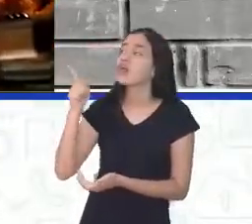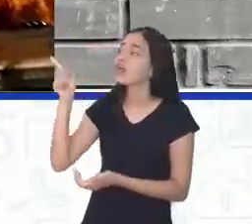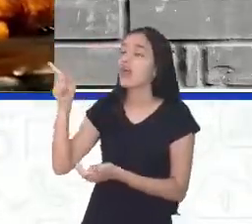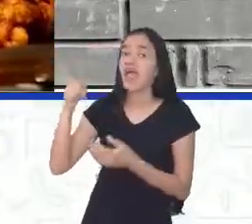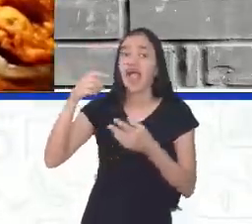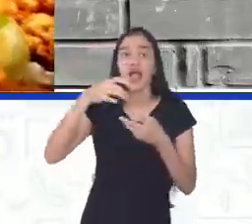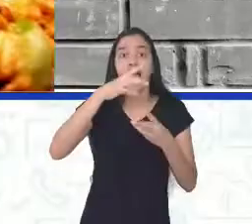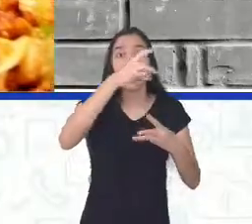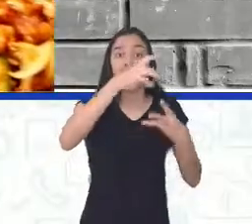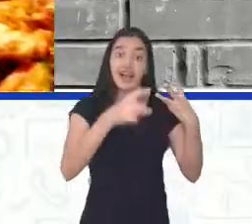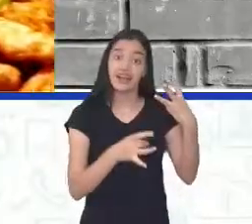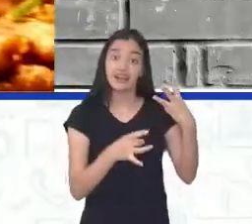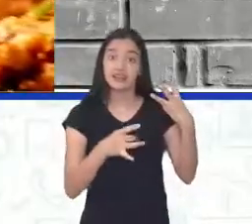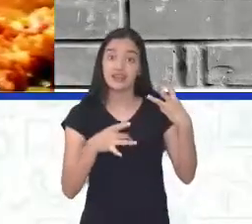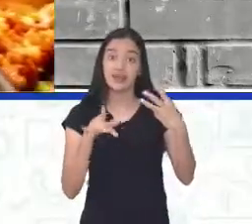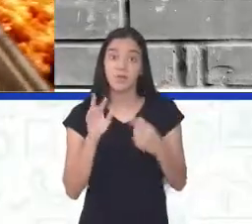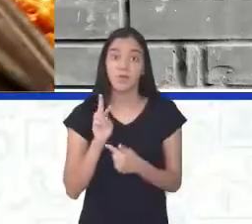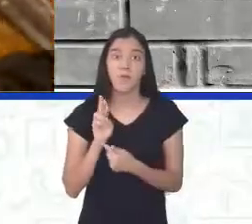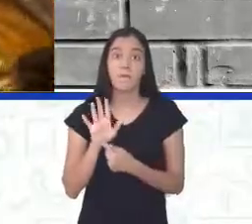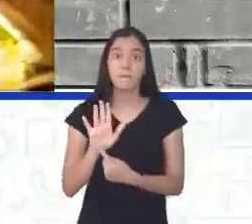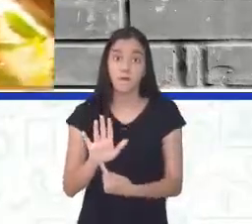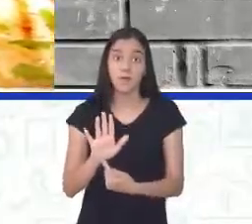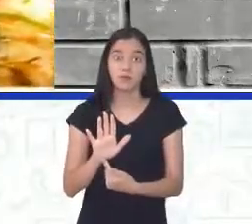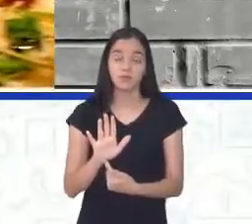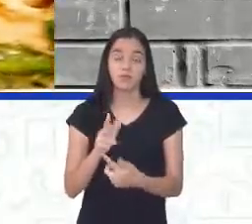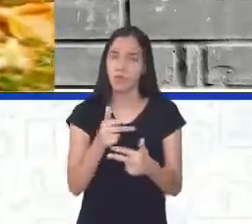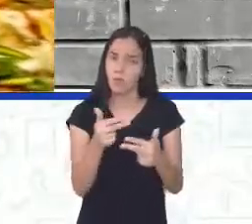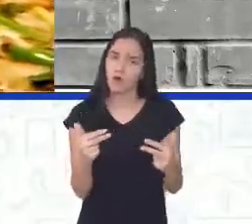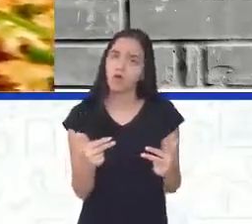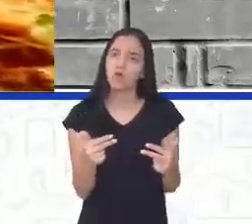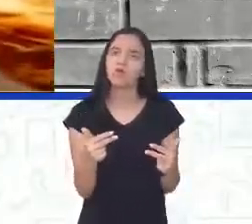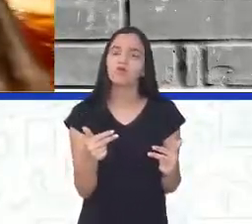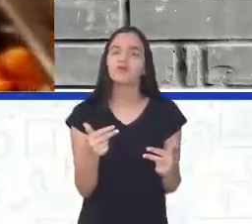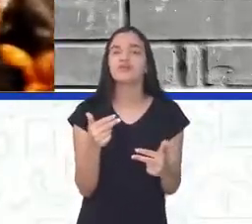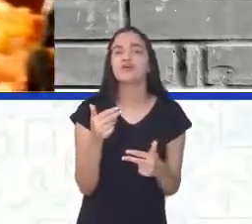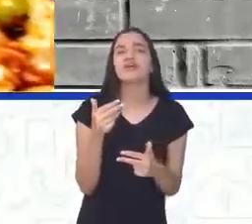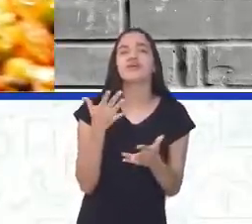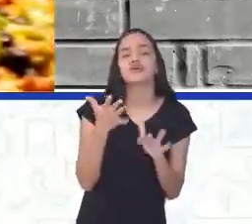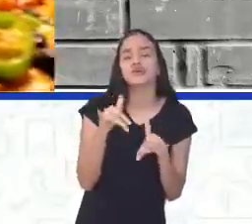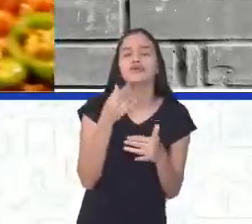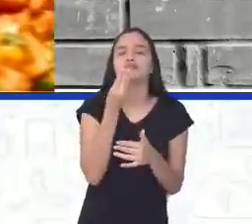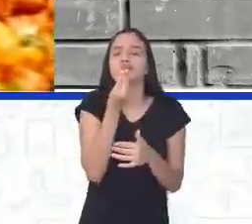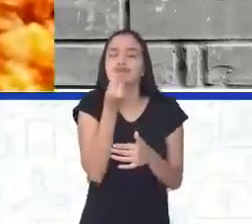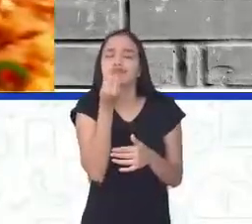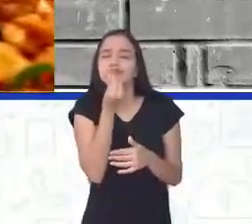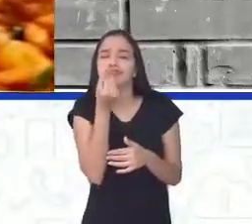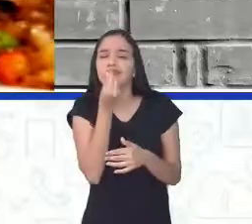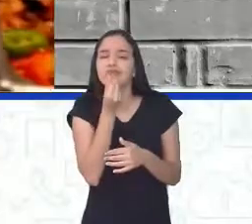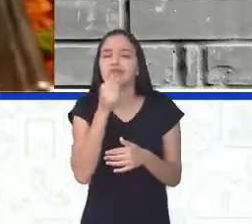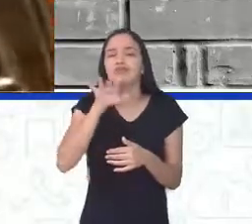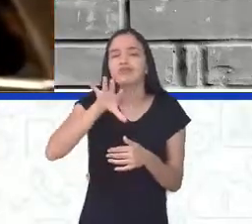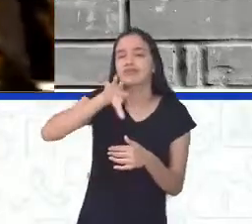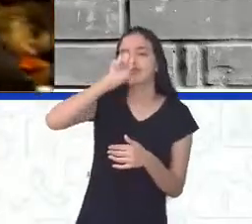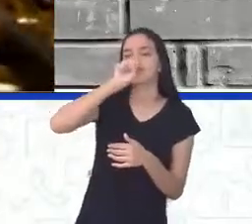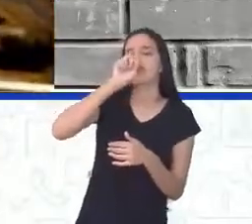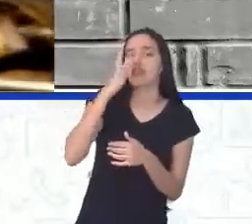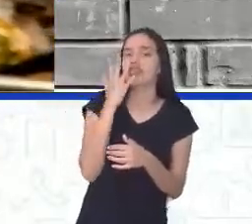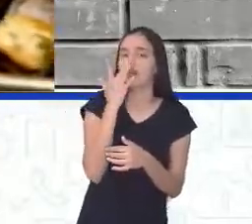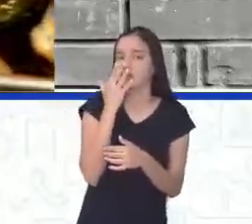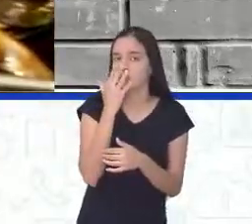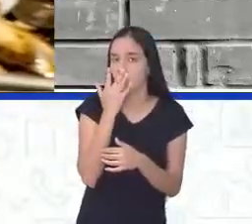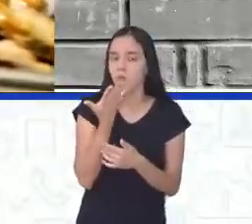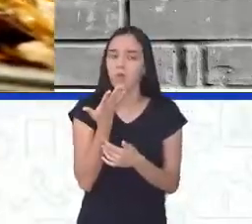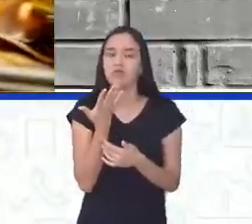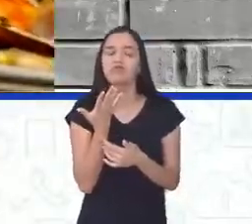delas representa algo para a gente, né? A questão aí do sabor, a questão aí do cheiro, das cores,